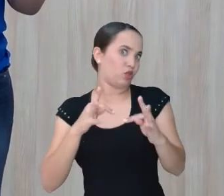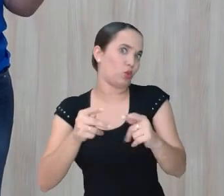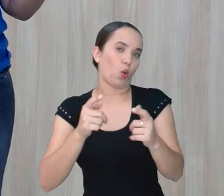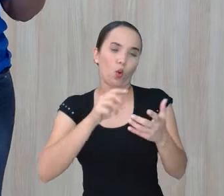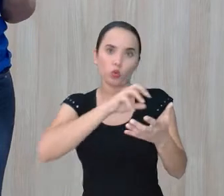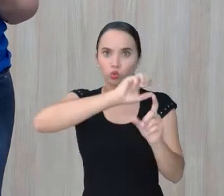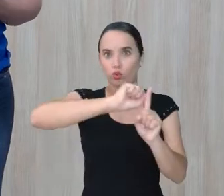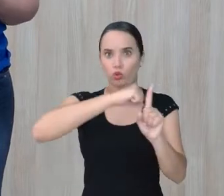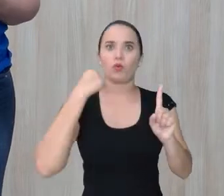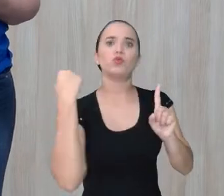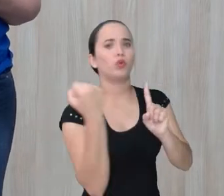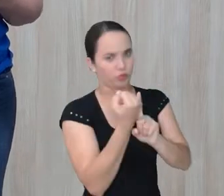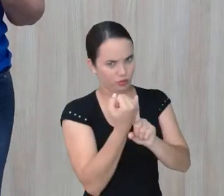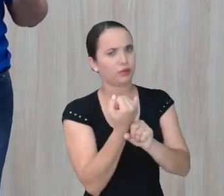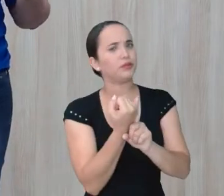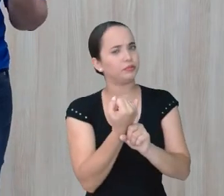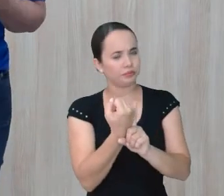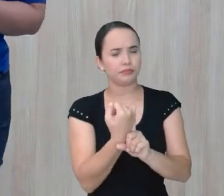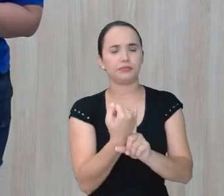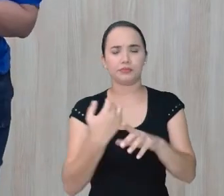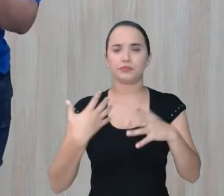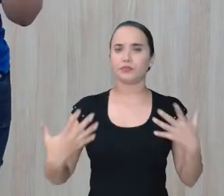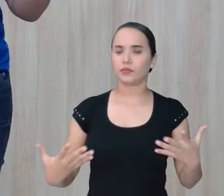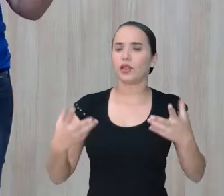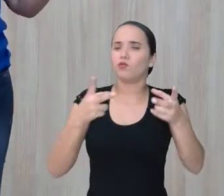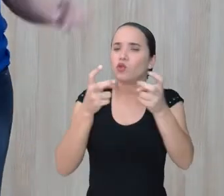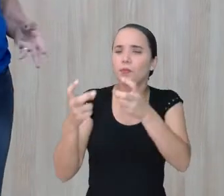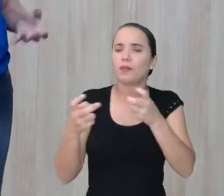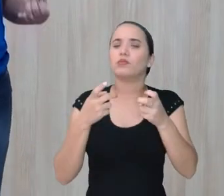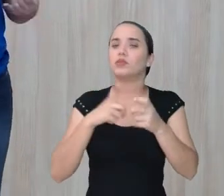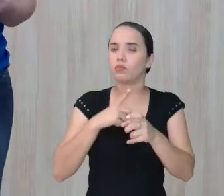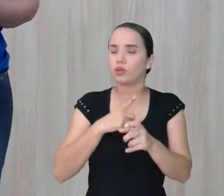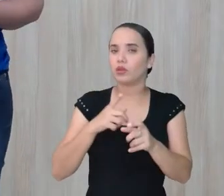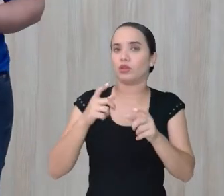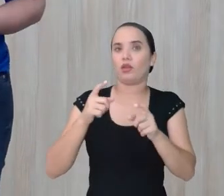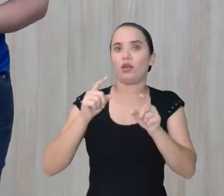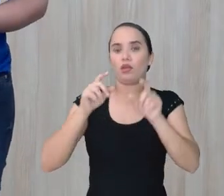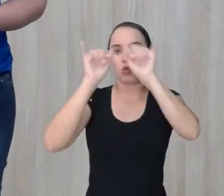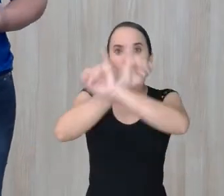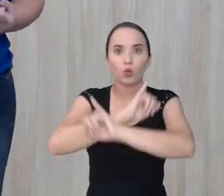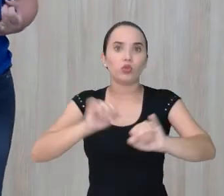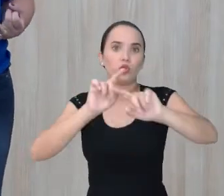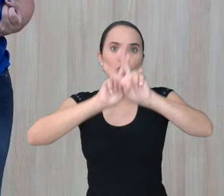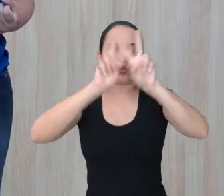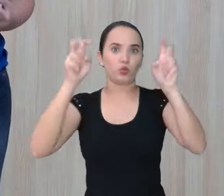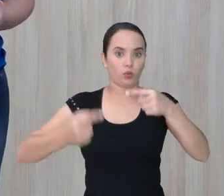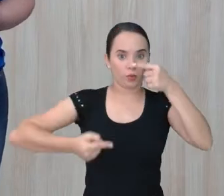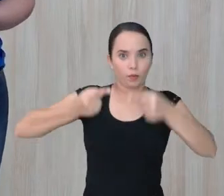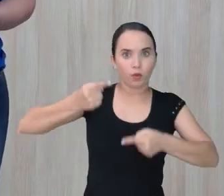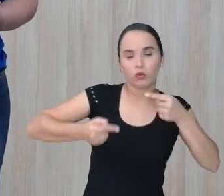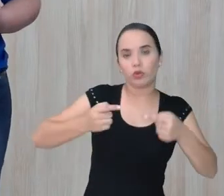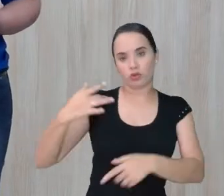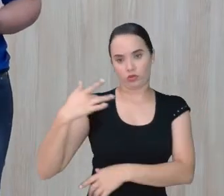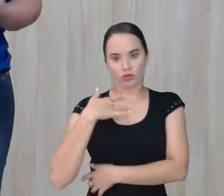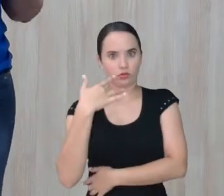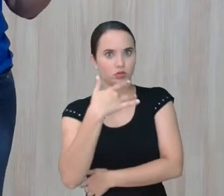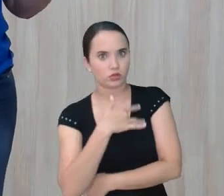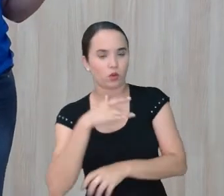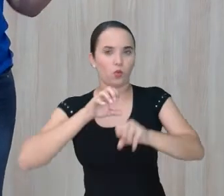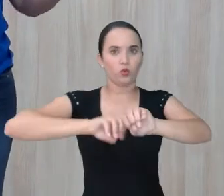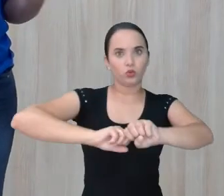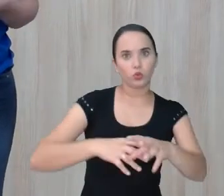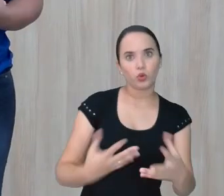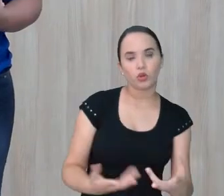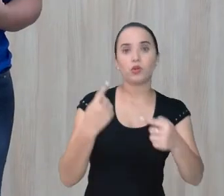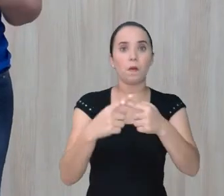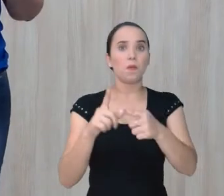social, é interesse coletivo. Então a gente vê muita notícia sobre política, a gente vê muita notícia sobre saúde e educação,